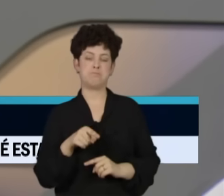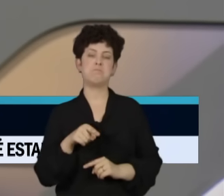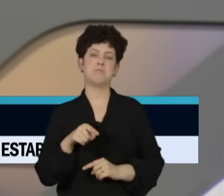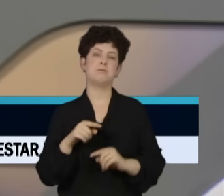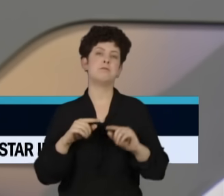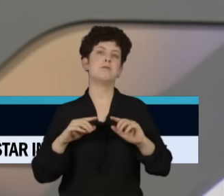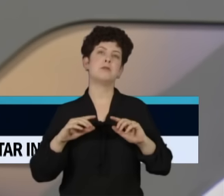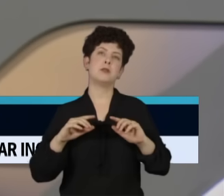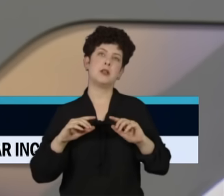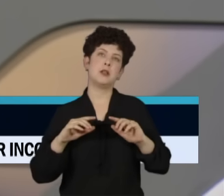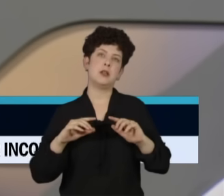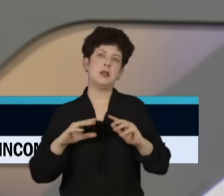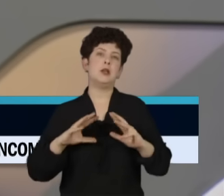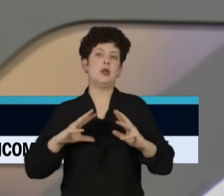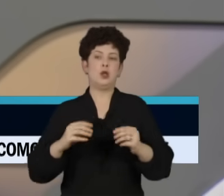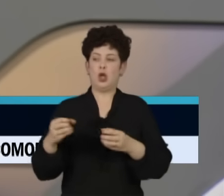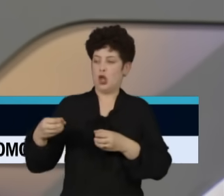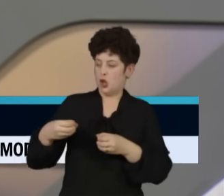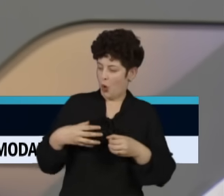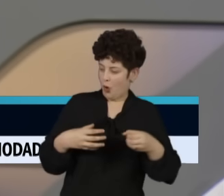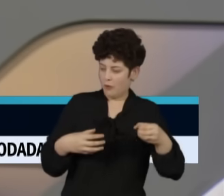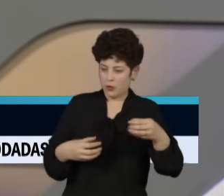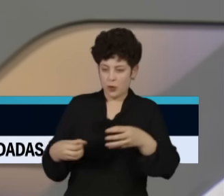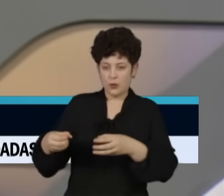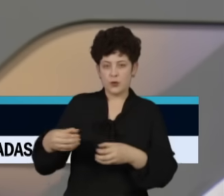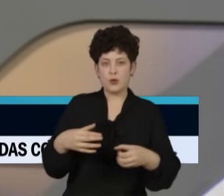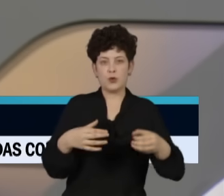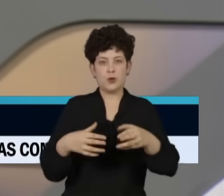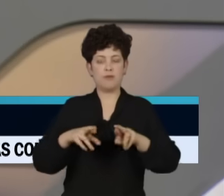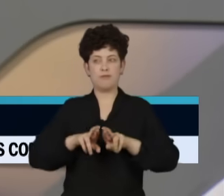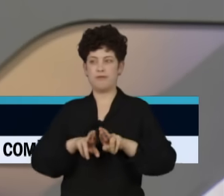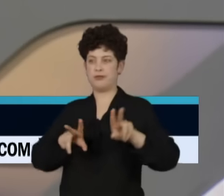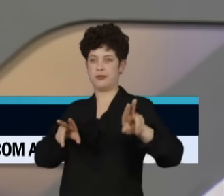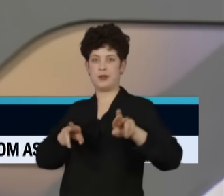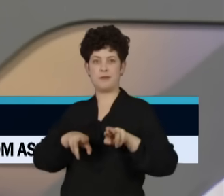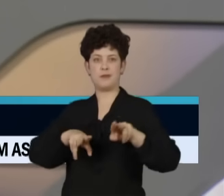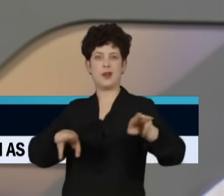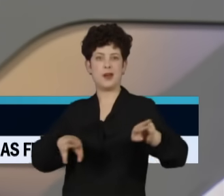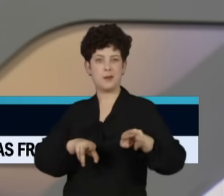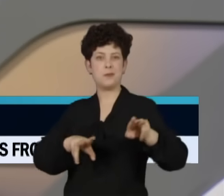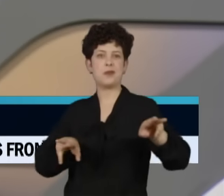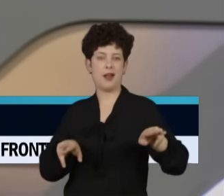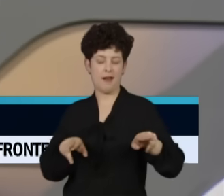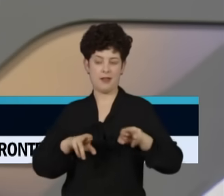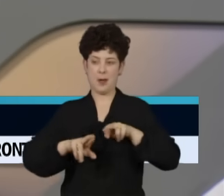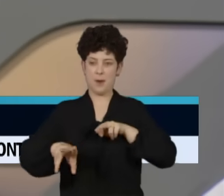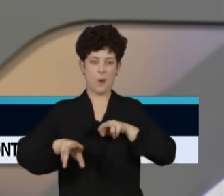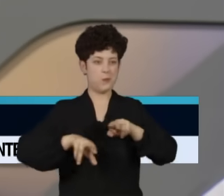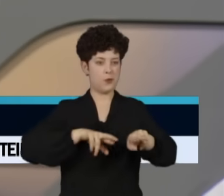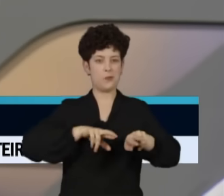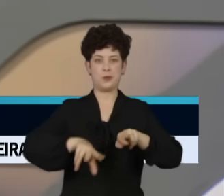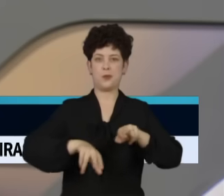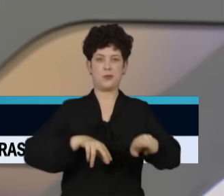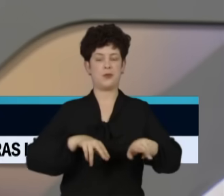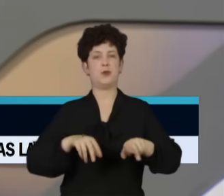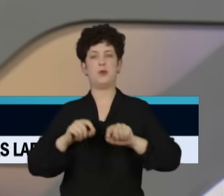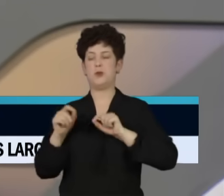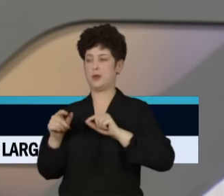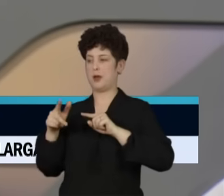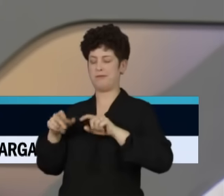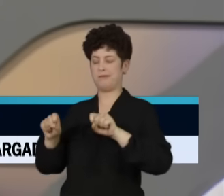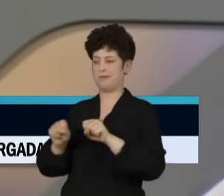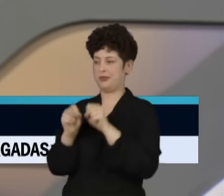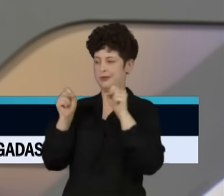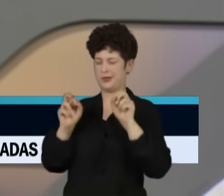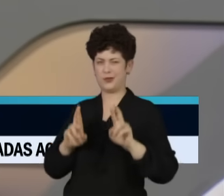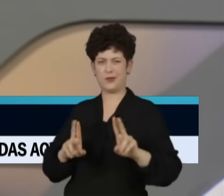aquelas, eh, inovações eh disruptivas, é uma palavra que tá na moda, eh que rompem com o que